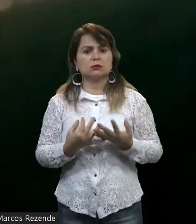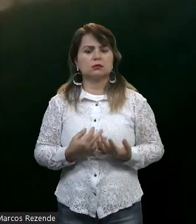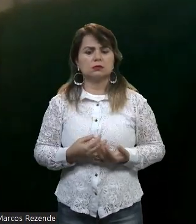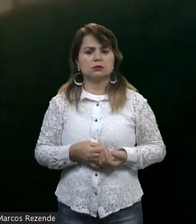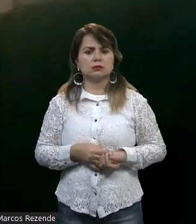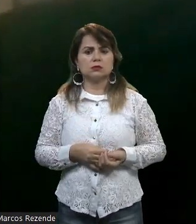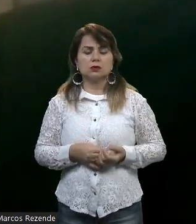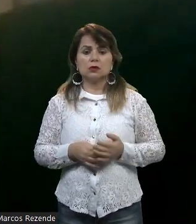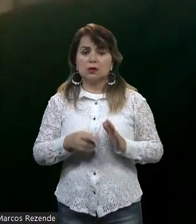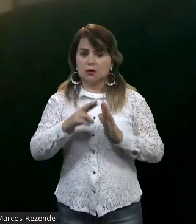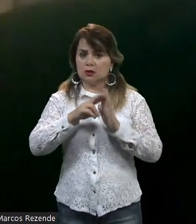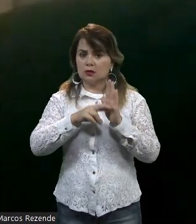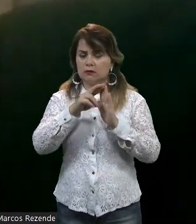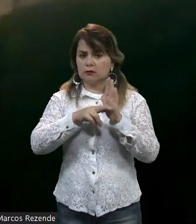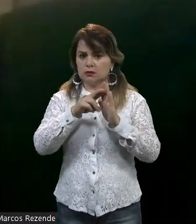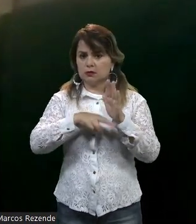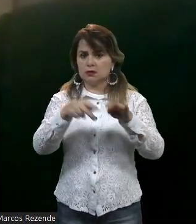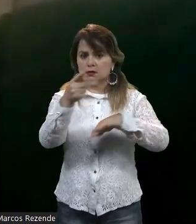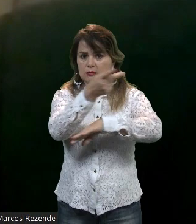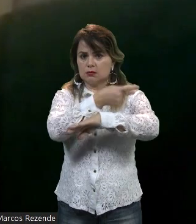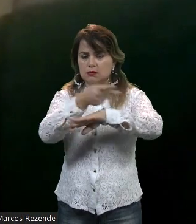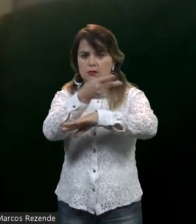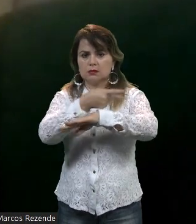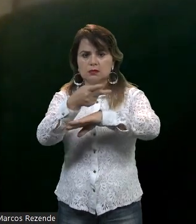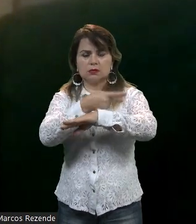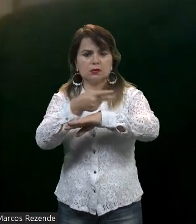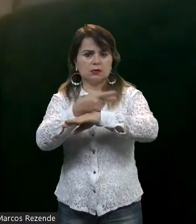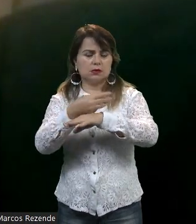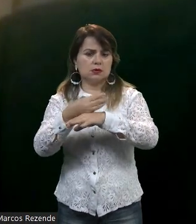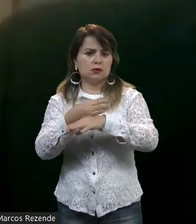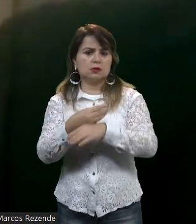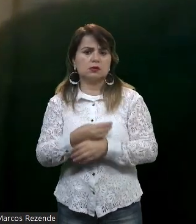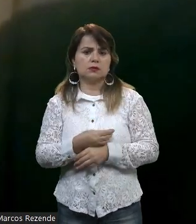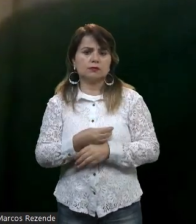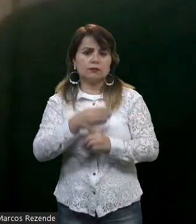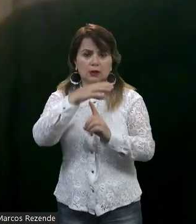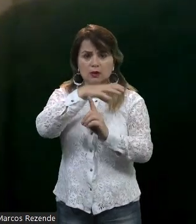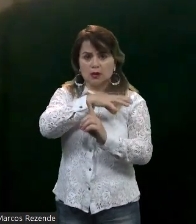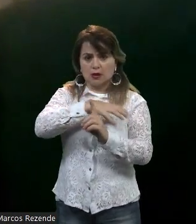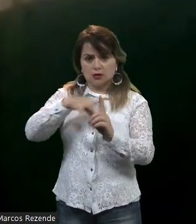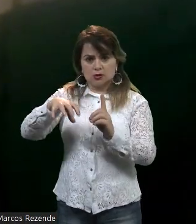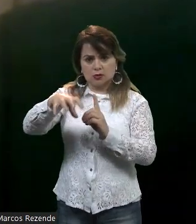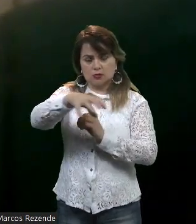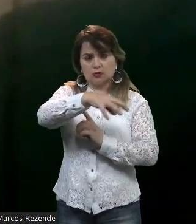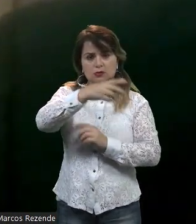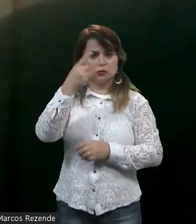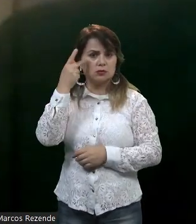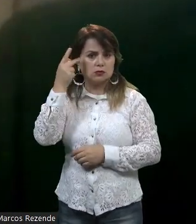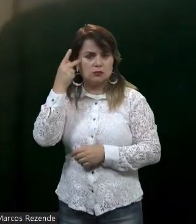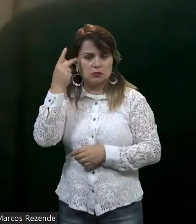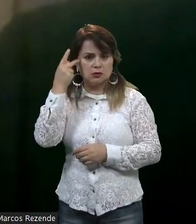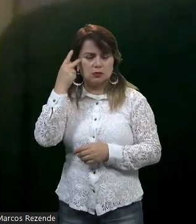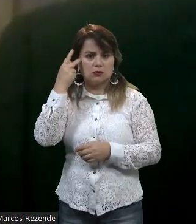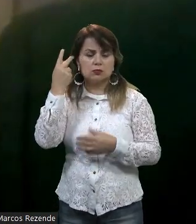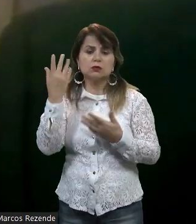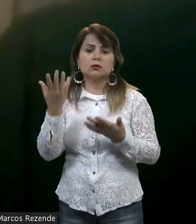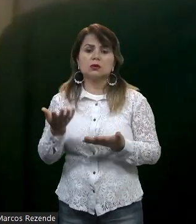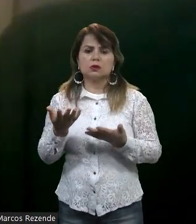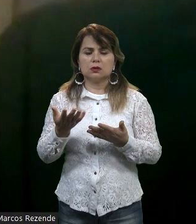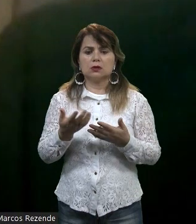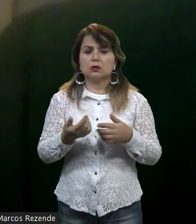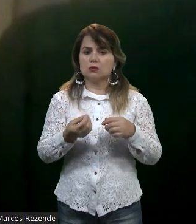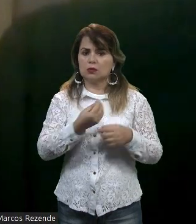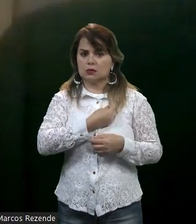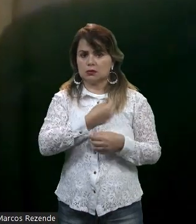Referência, Instrução Procuradoria Regional Eleitoral de São Paulo. Prezado senhor, pelo presente,